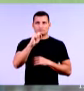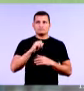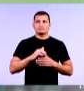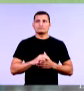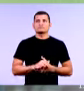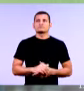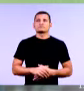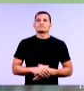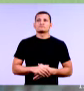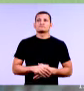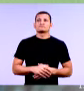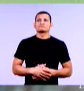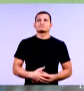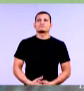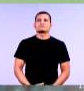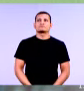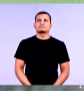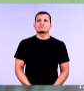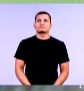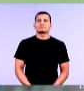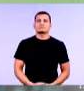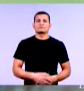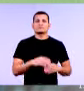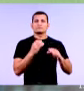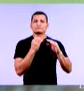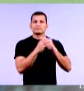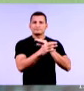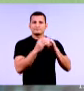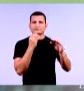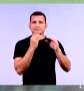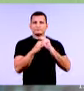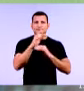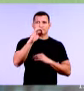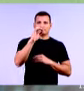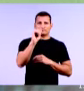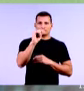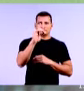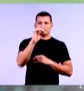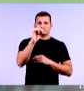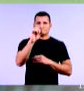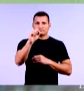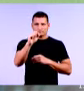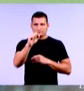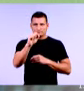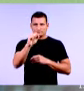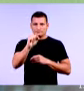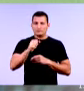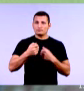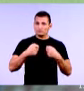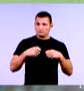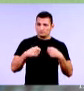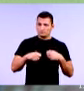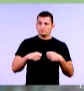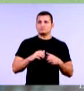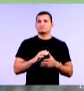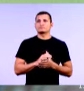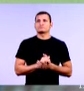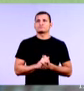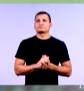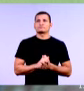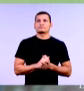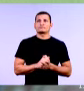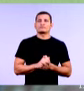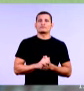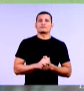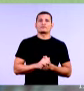tá certo? Então, vamos lá. A transferência de dados exige os seguintes requisitos.